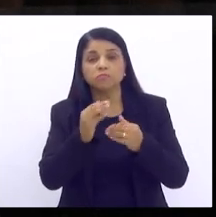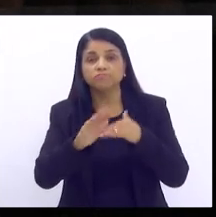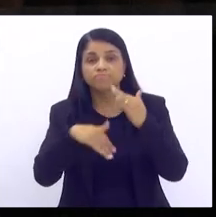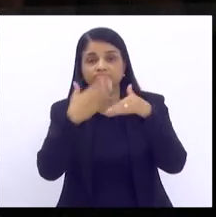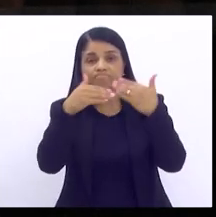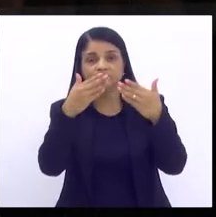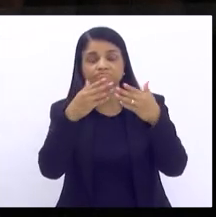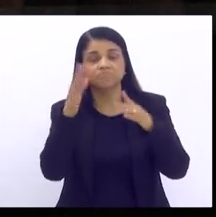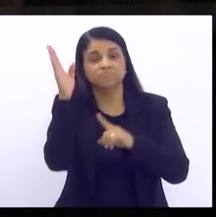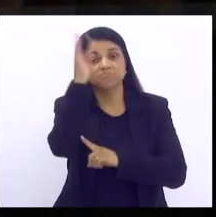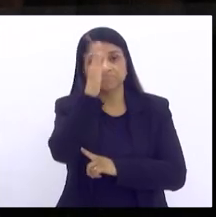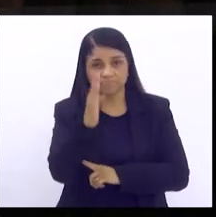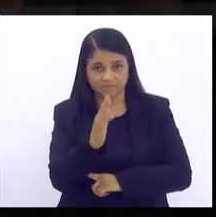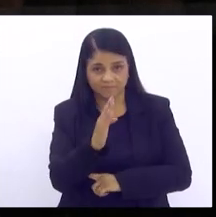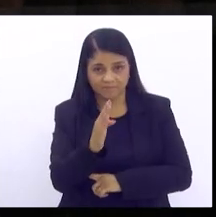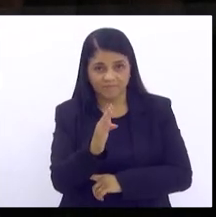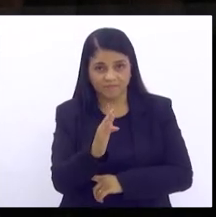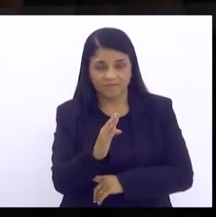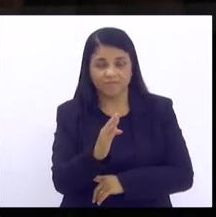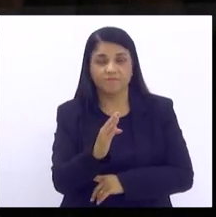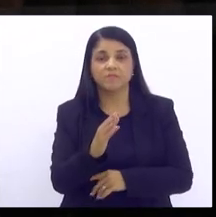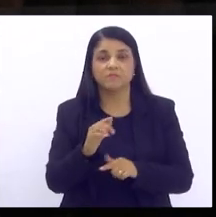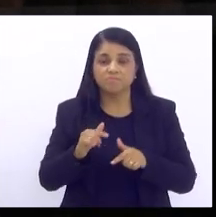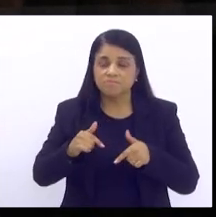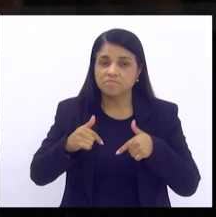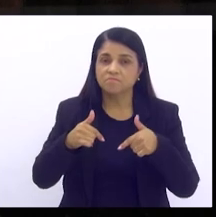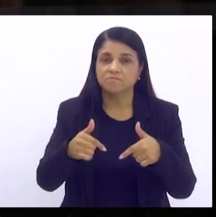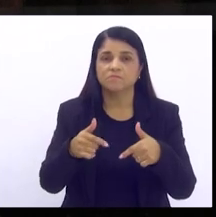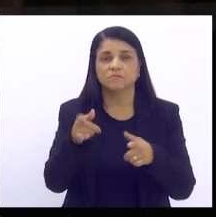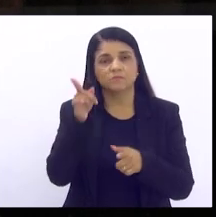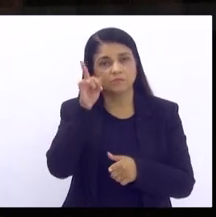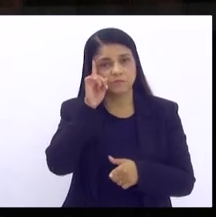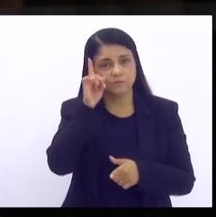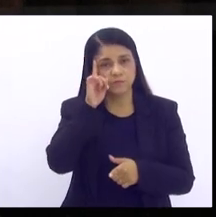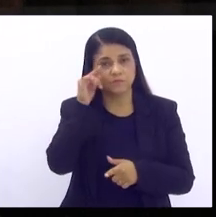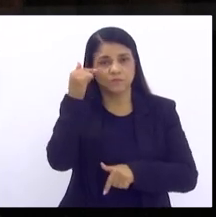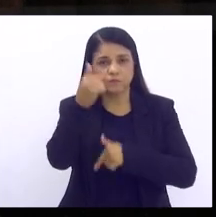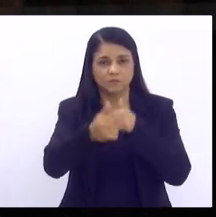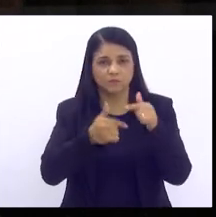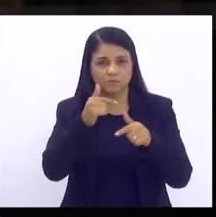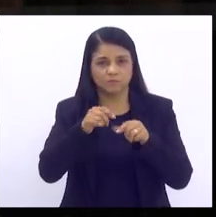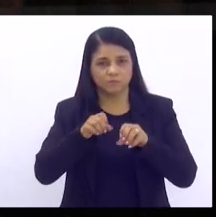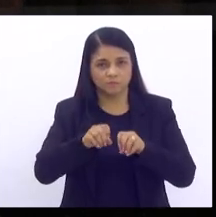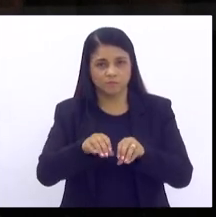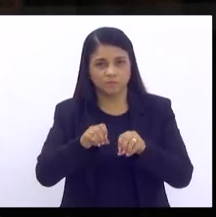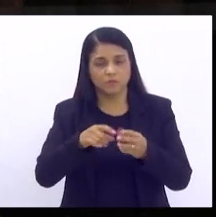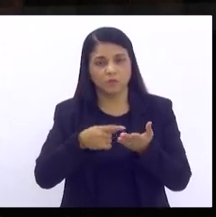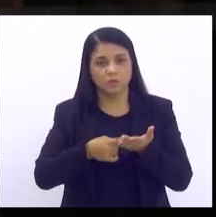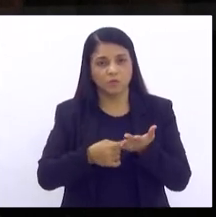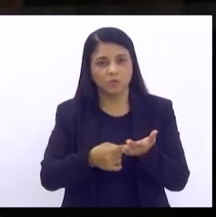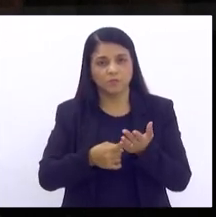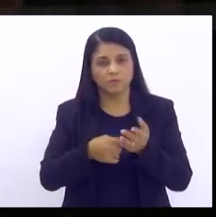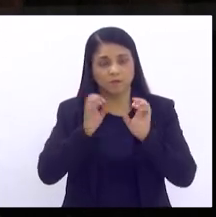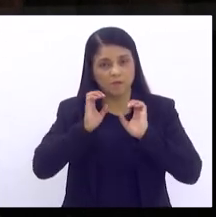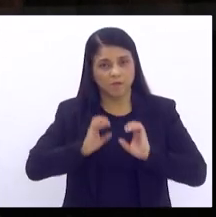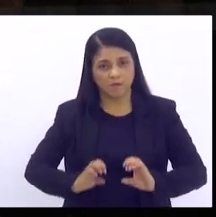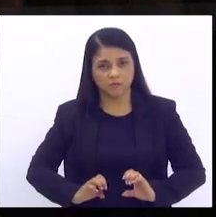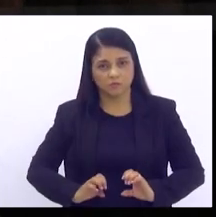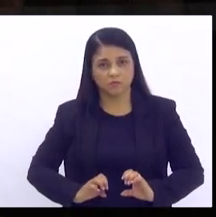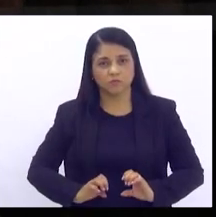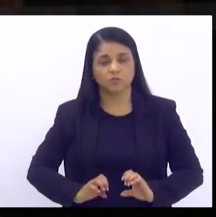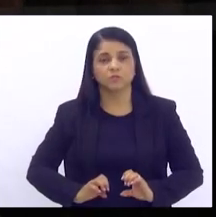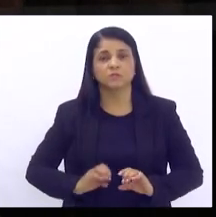se faz um país. E, por isso, desempenhamos diariamente o trabalho na educação com compromisso ético, com